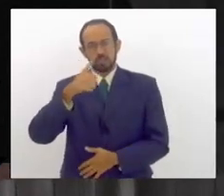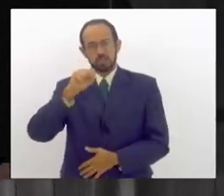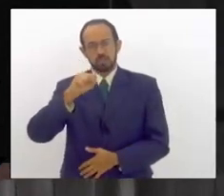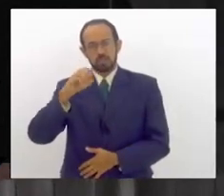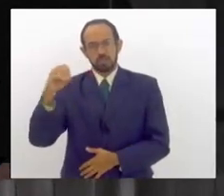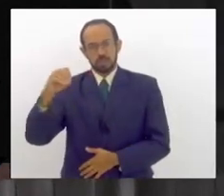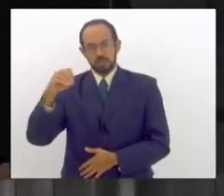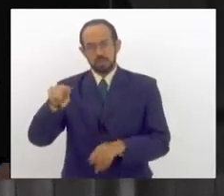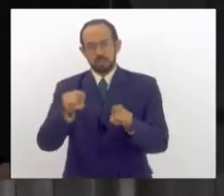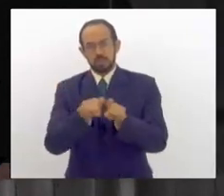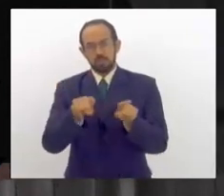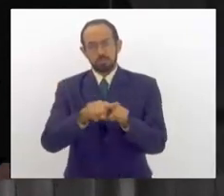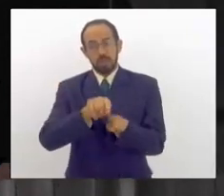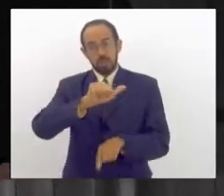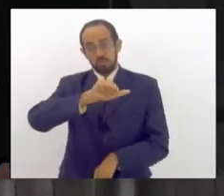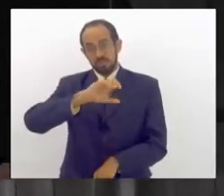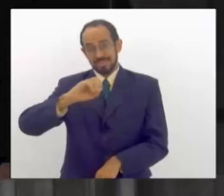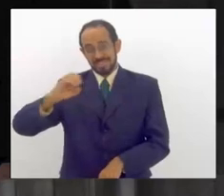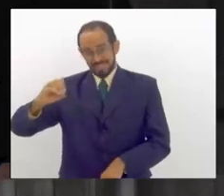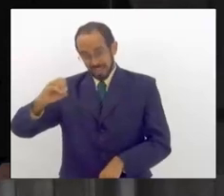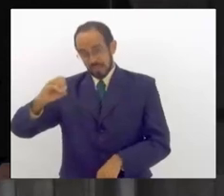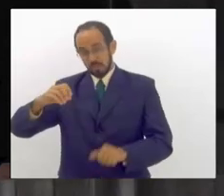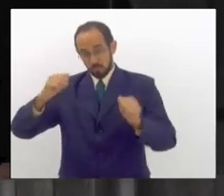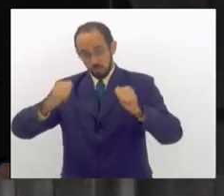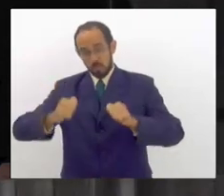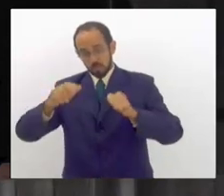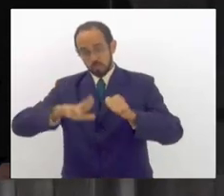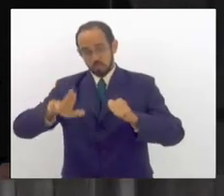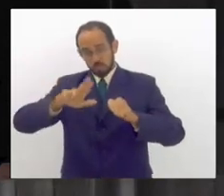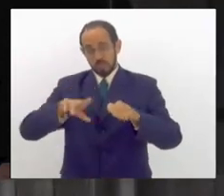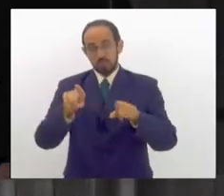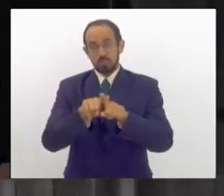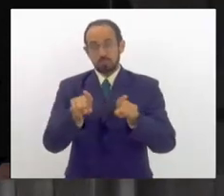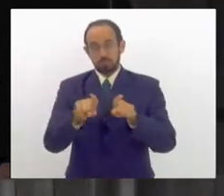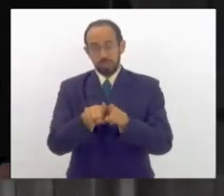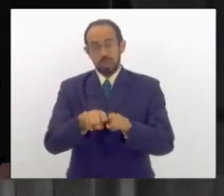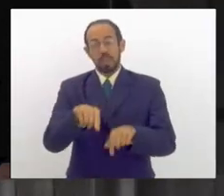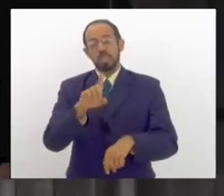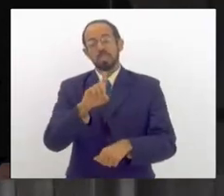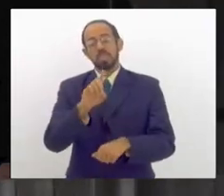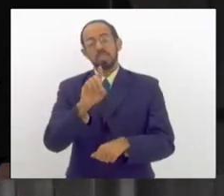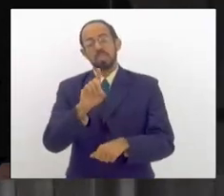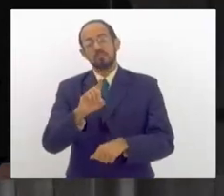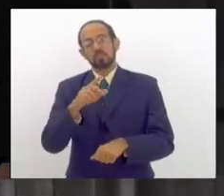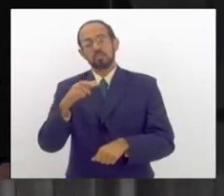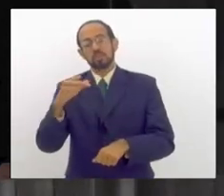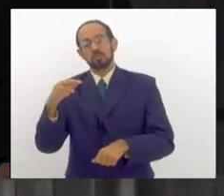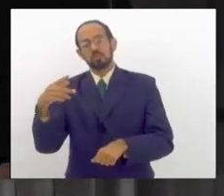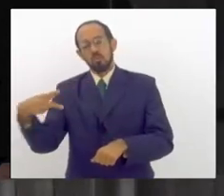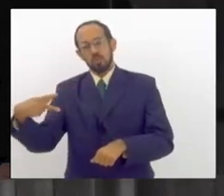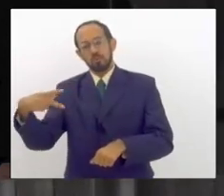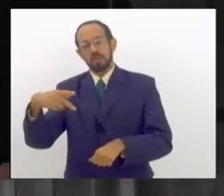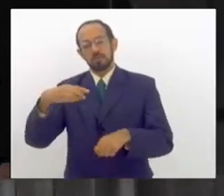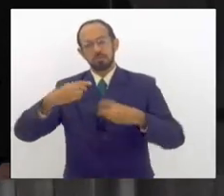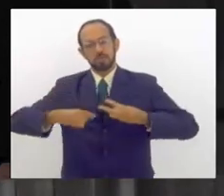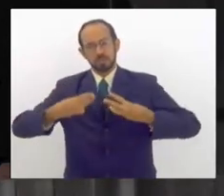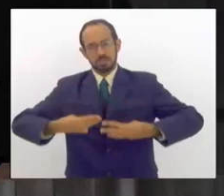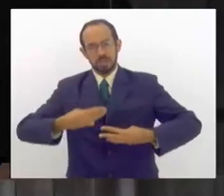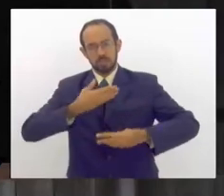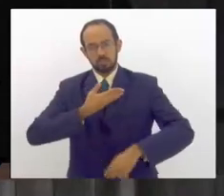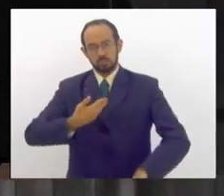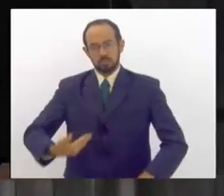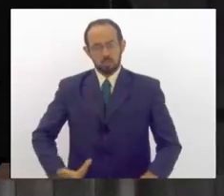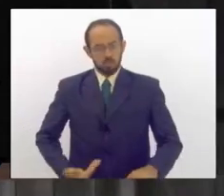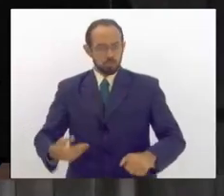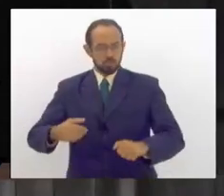180, o Disque 100, que também pode ser usado, e também a Defensoria, o Ministério Público, que acione todos